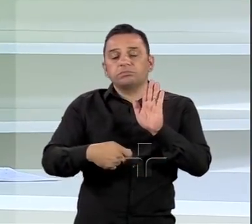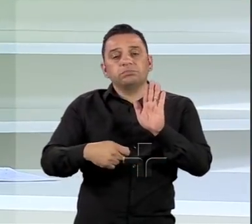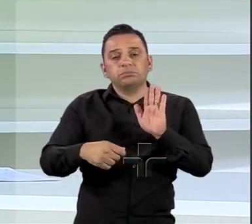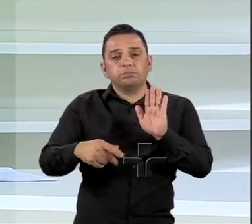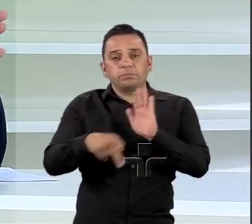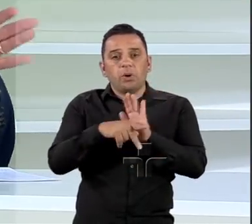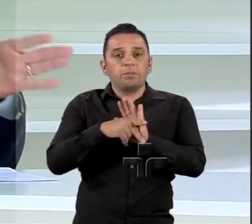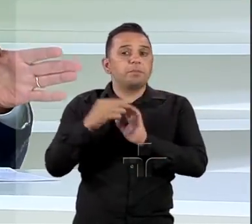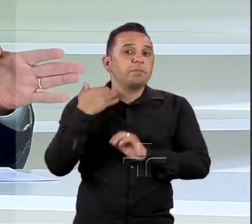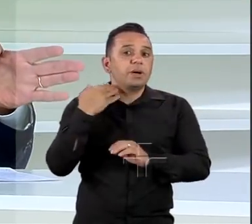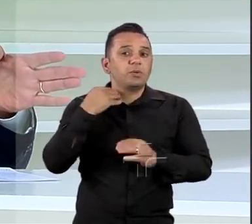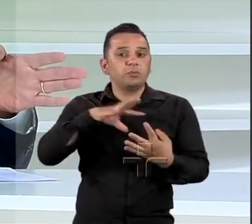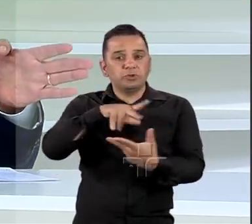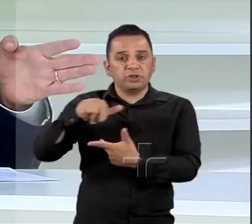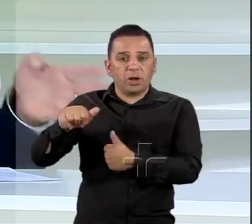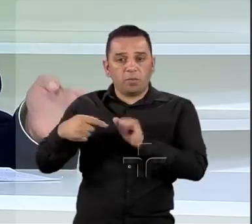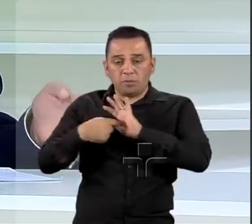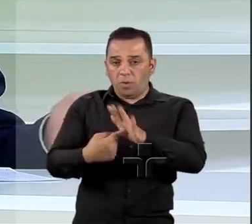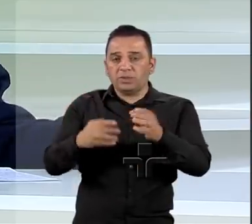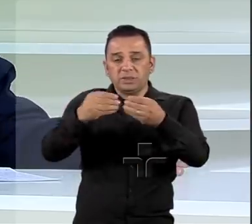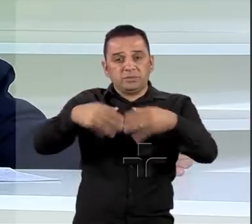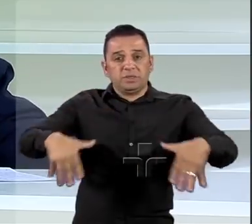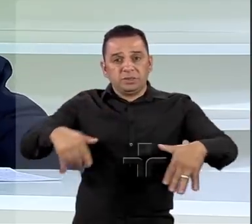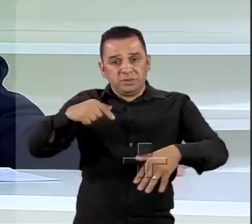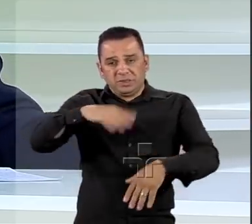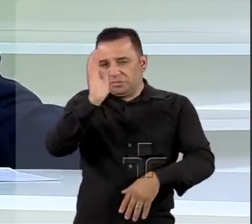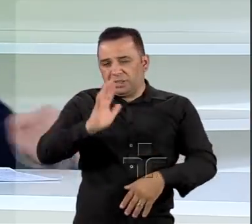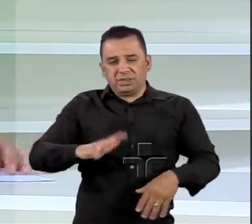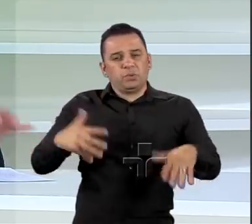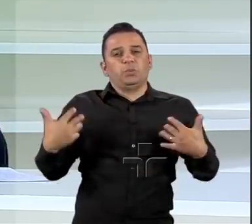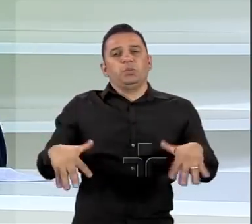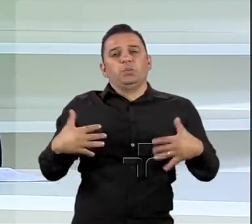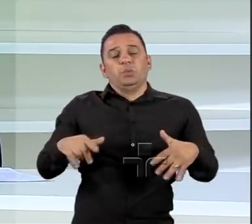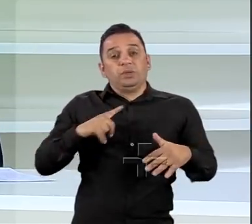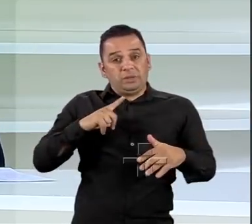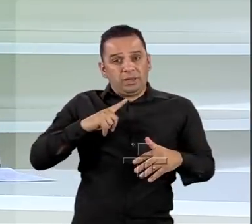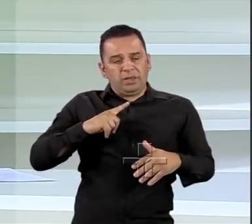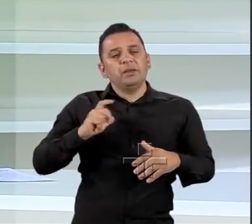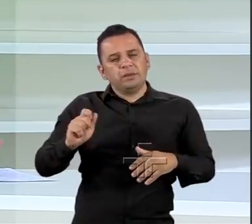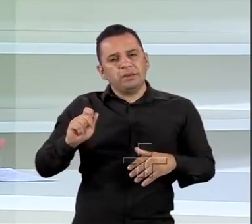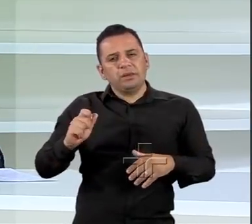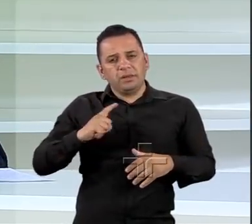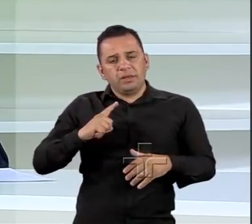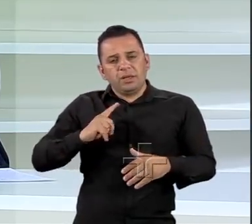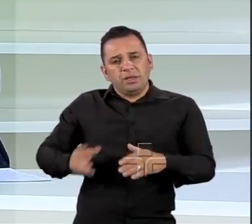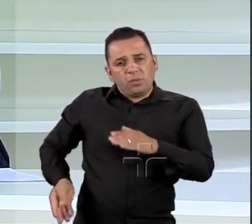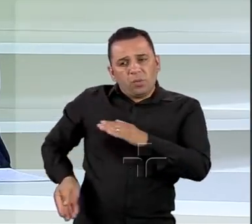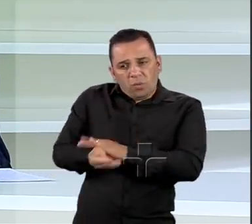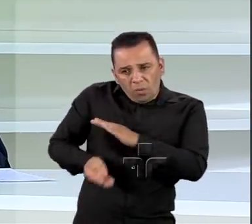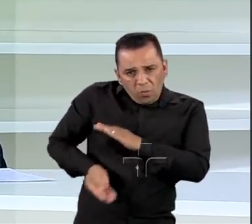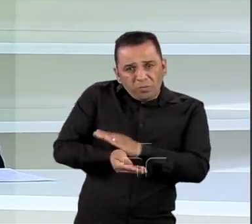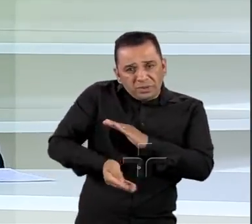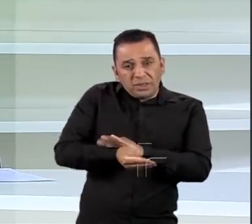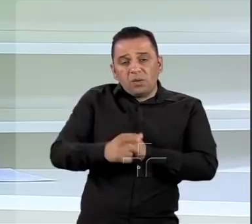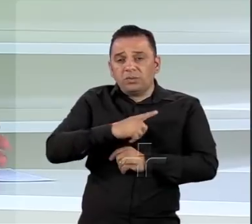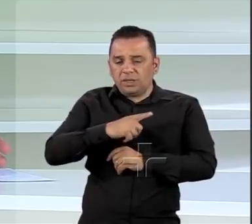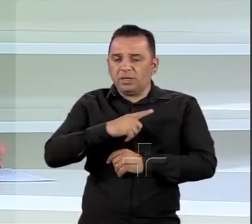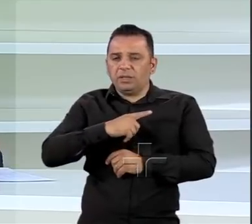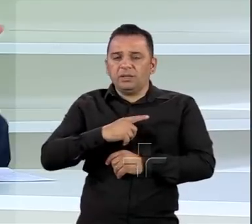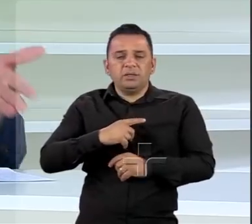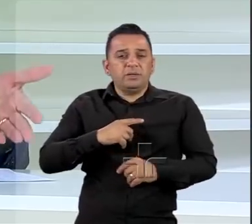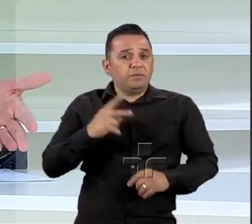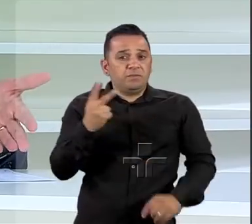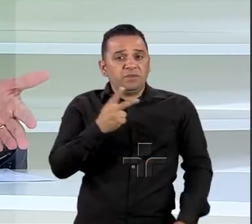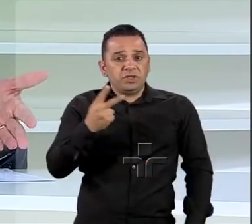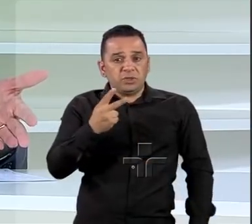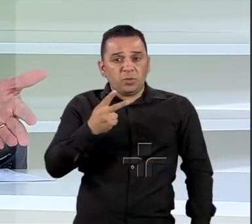subestimado, porque não viu o desperdício ativo, que é a corrupção, mas deu números de 22 bilhões em